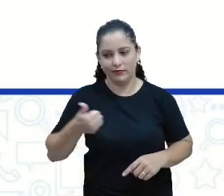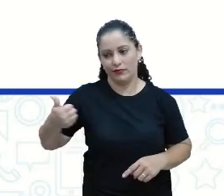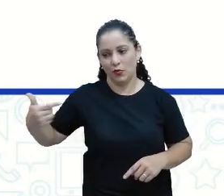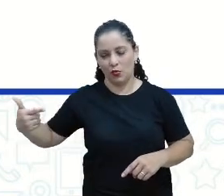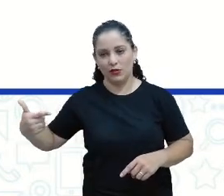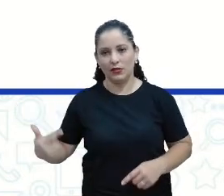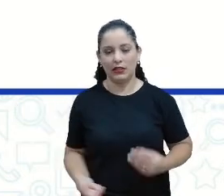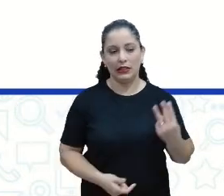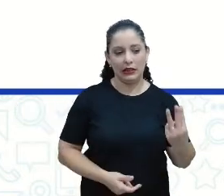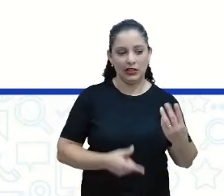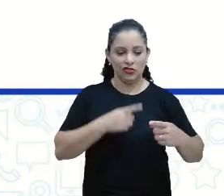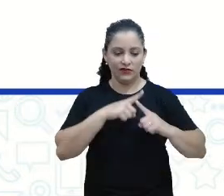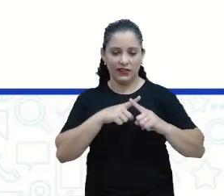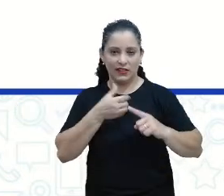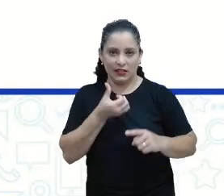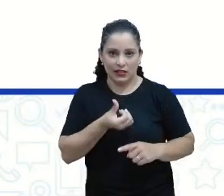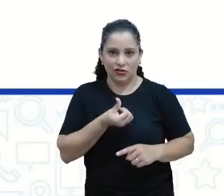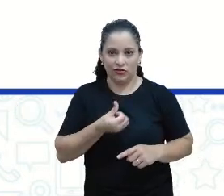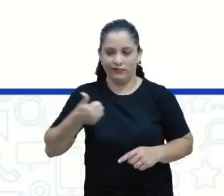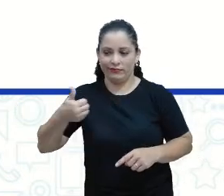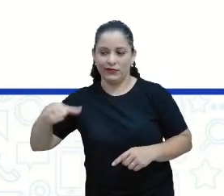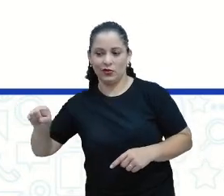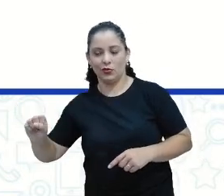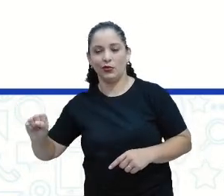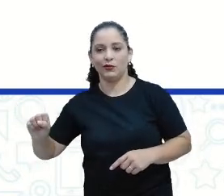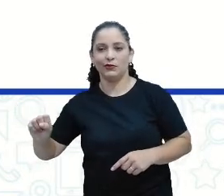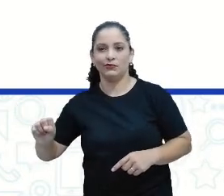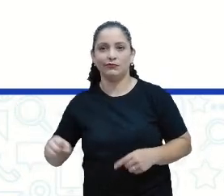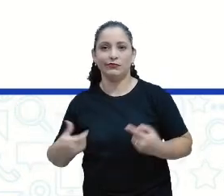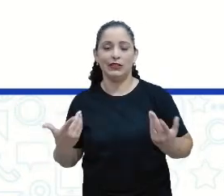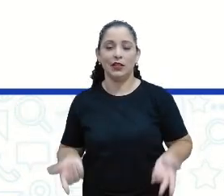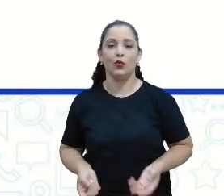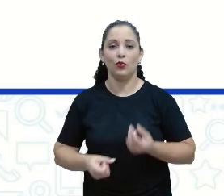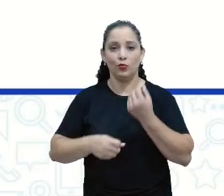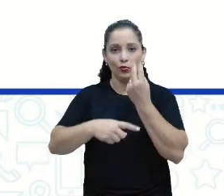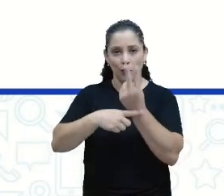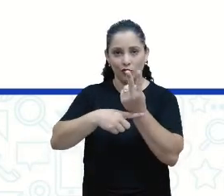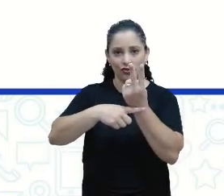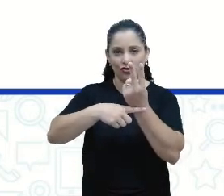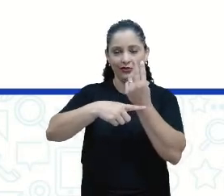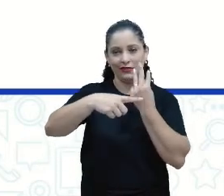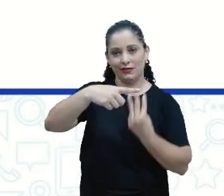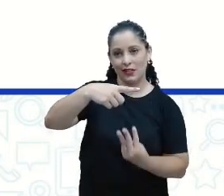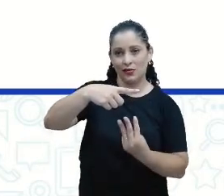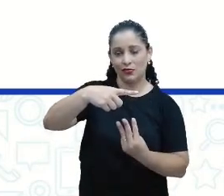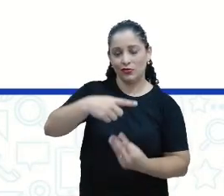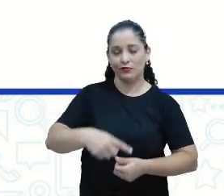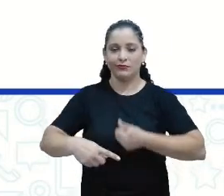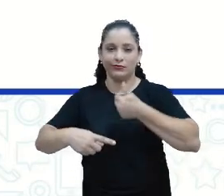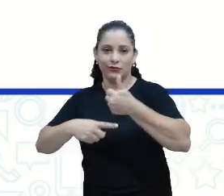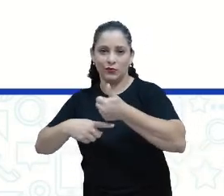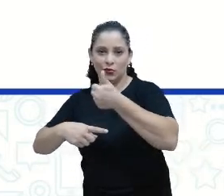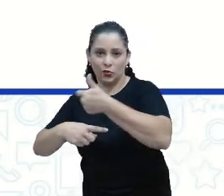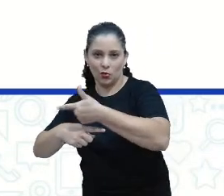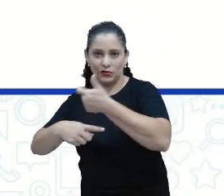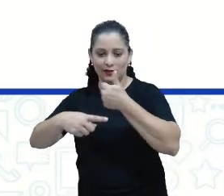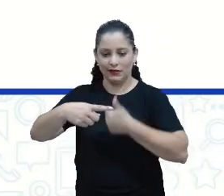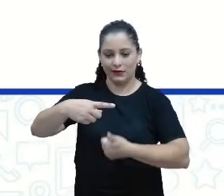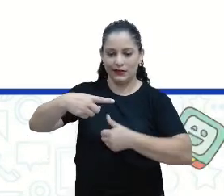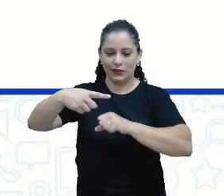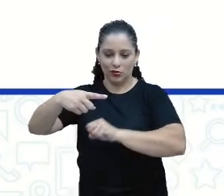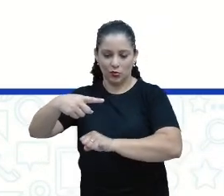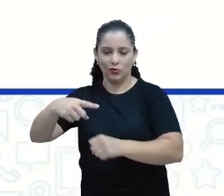vezes 6 é igual a 18. Então, 2/3 e 12/18 são frações o